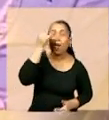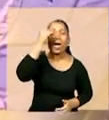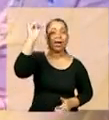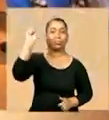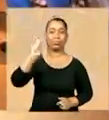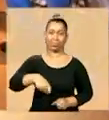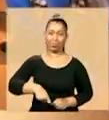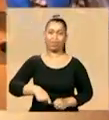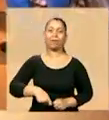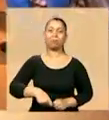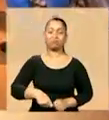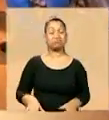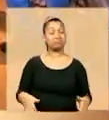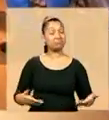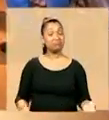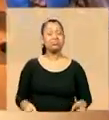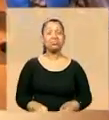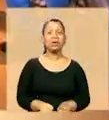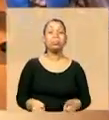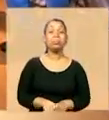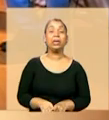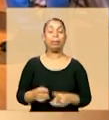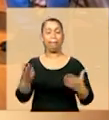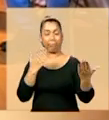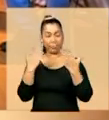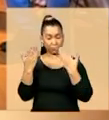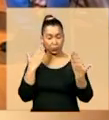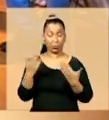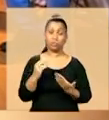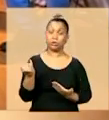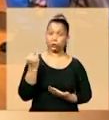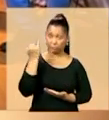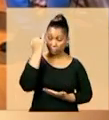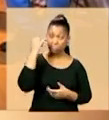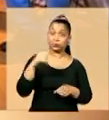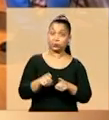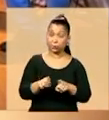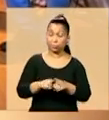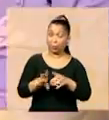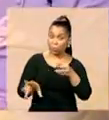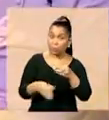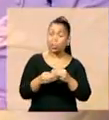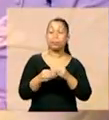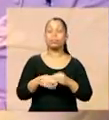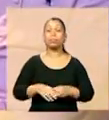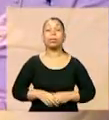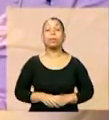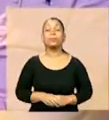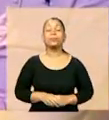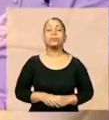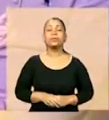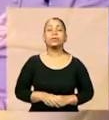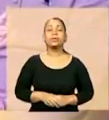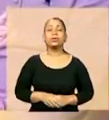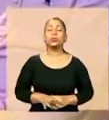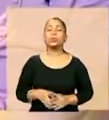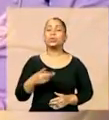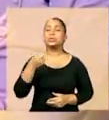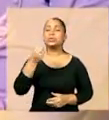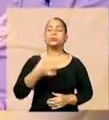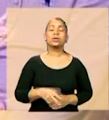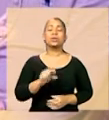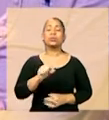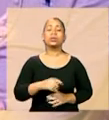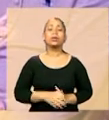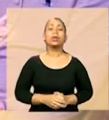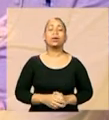ser evitado. Na questão psicológica, eu acho importante também complementar aqui, além de tudo que foi dito,